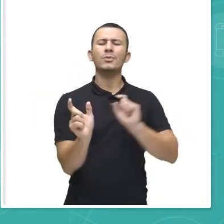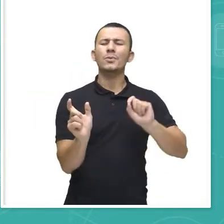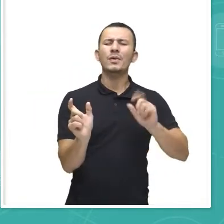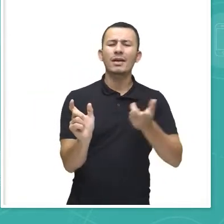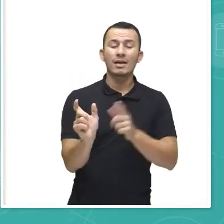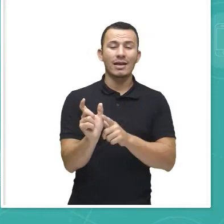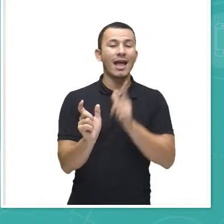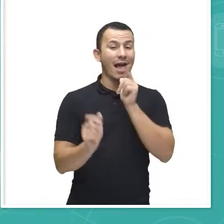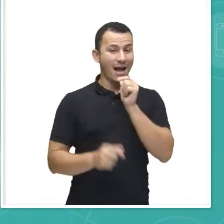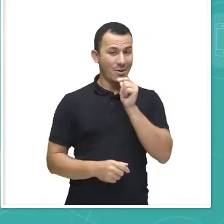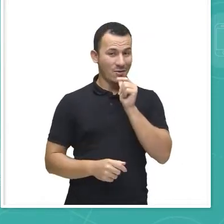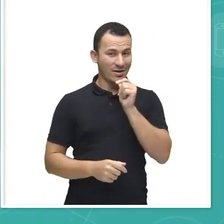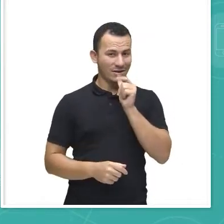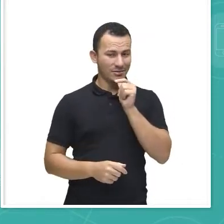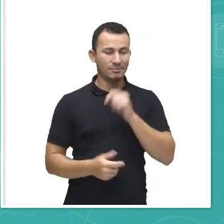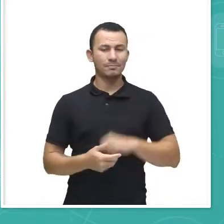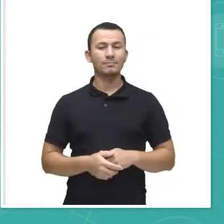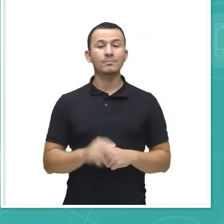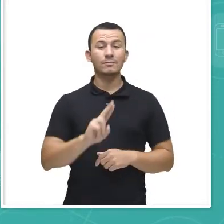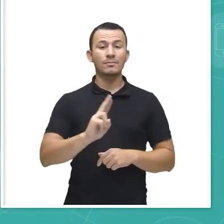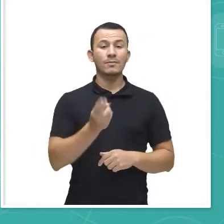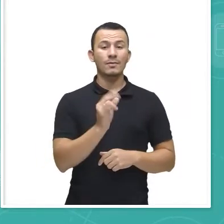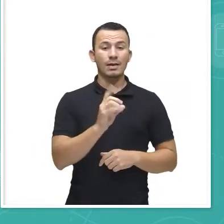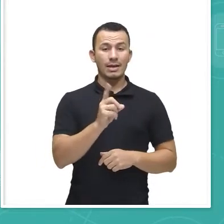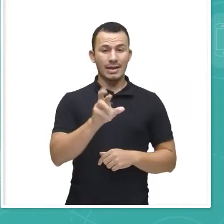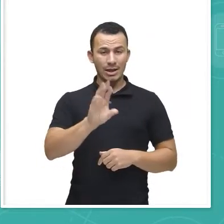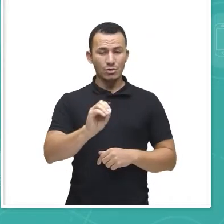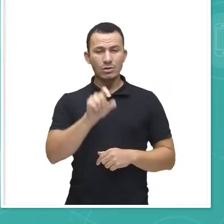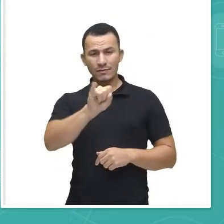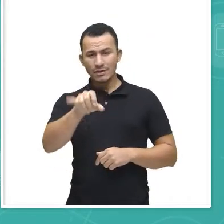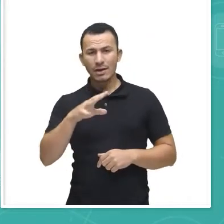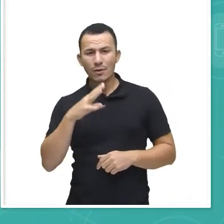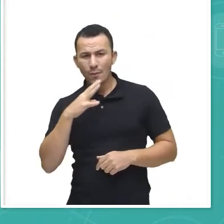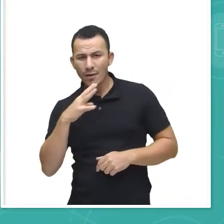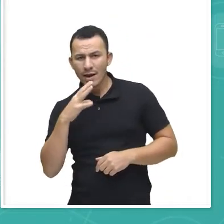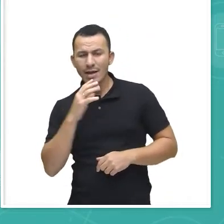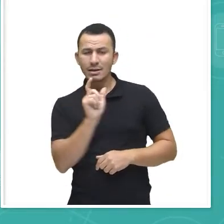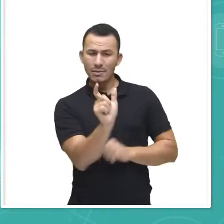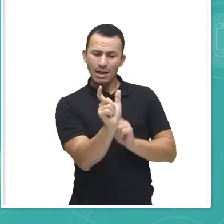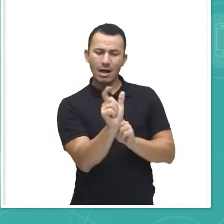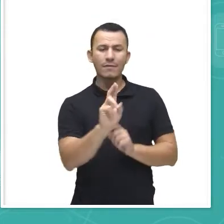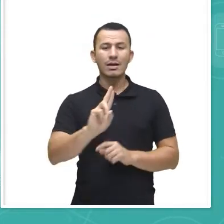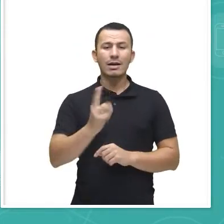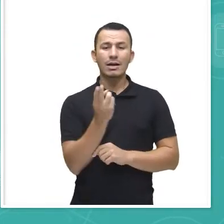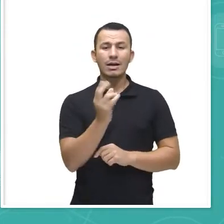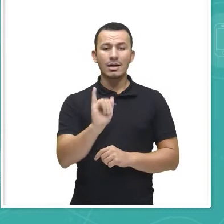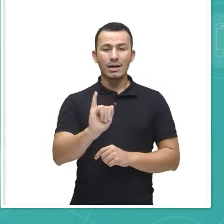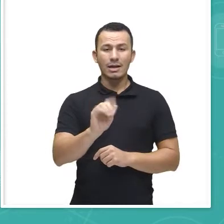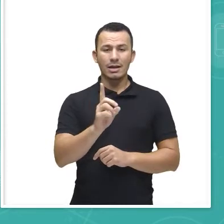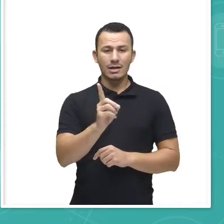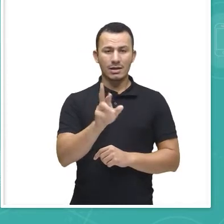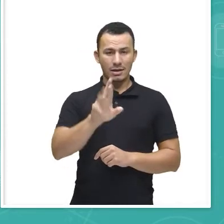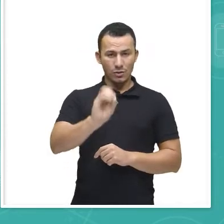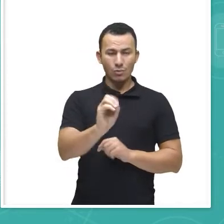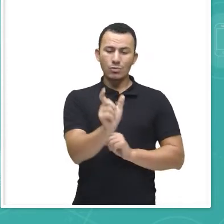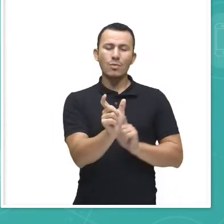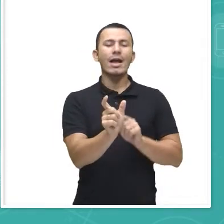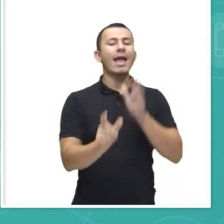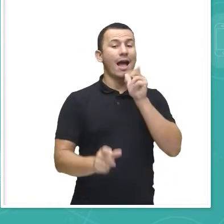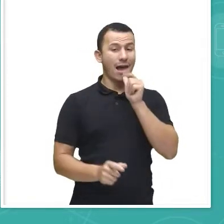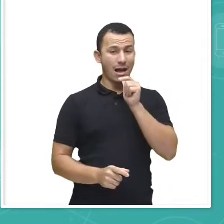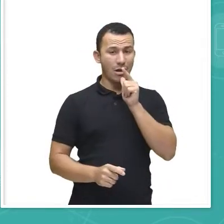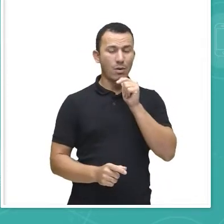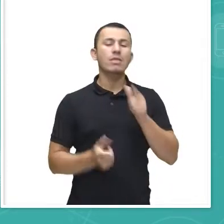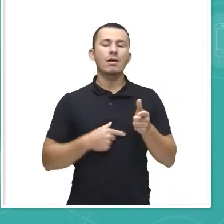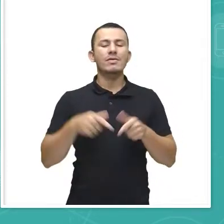à água, né? Hidro, quando você vê esse prefixo hidro, ela está relacionada à água. Então, é uma ginástica que acontece